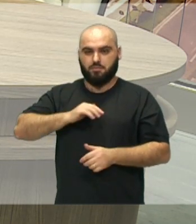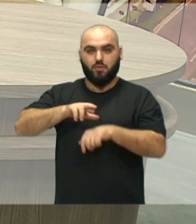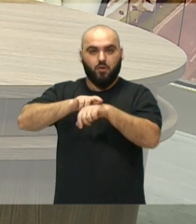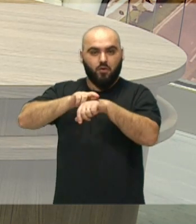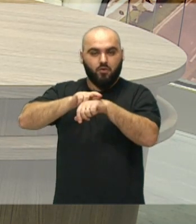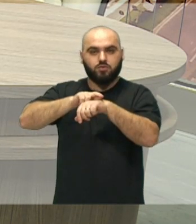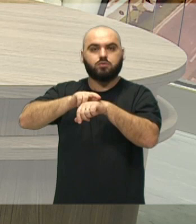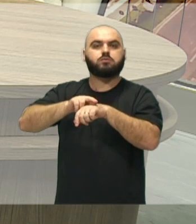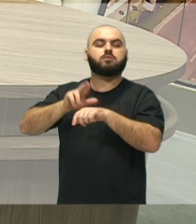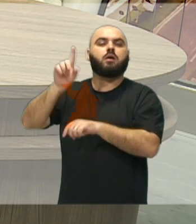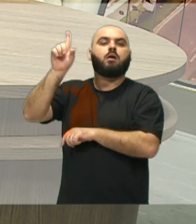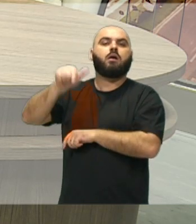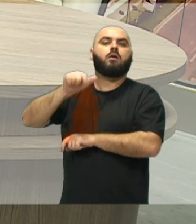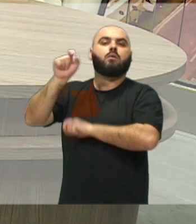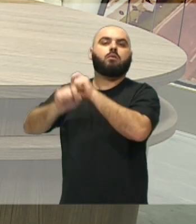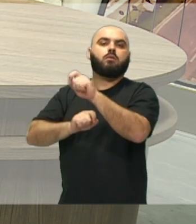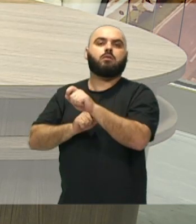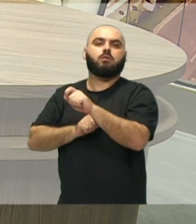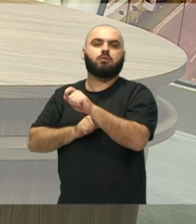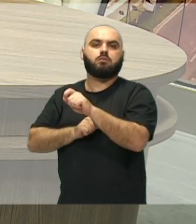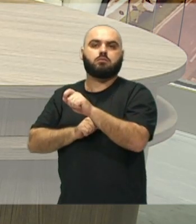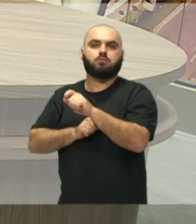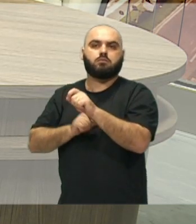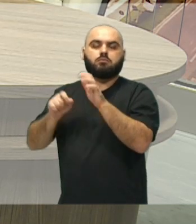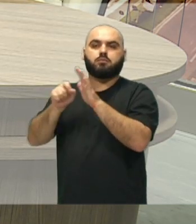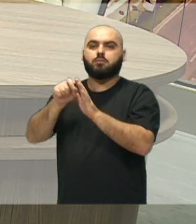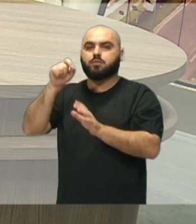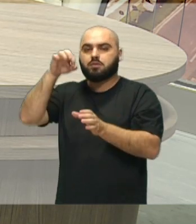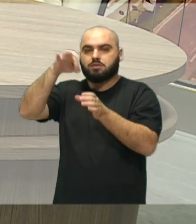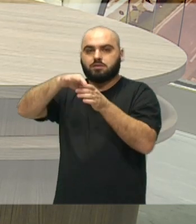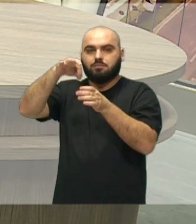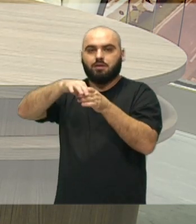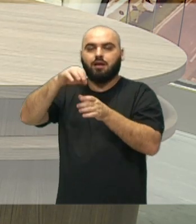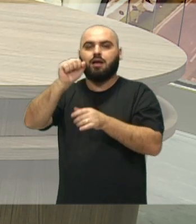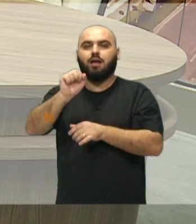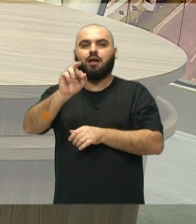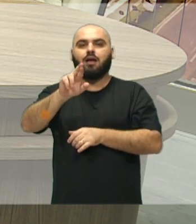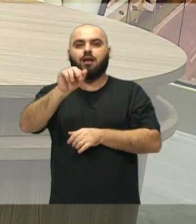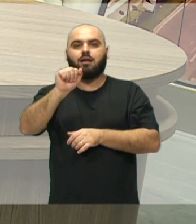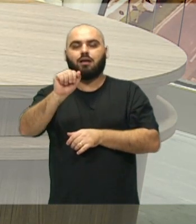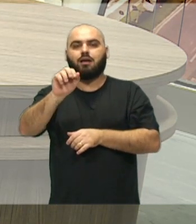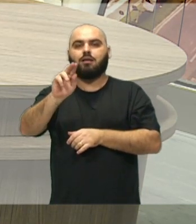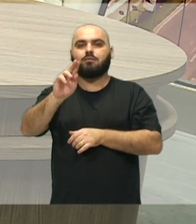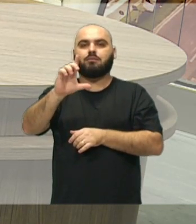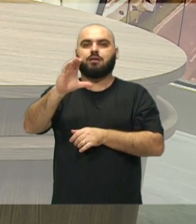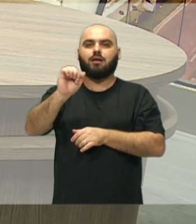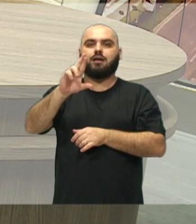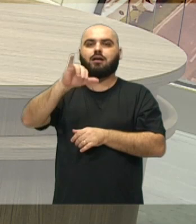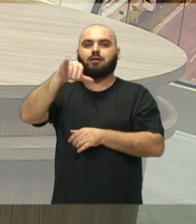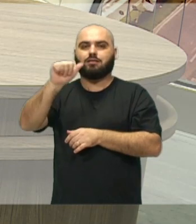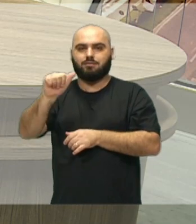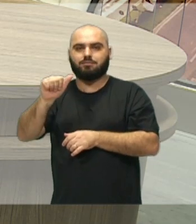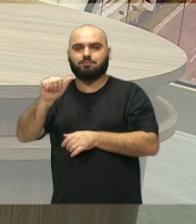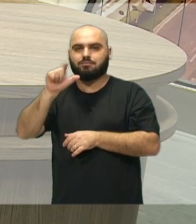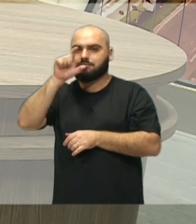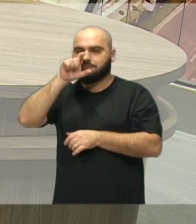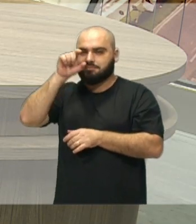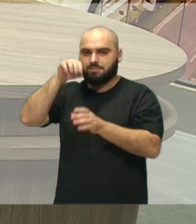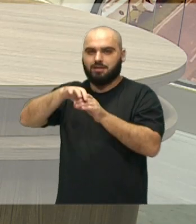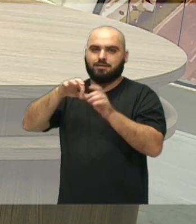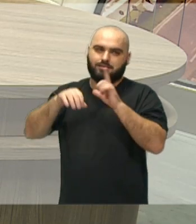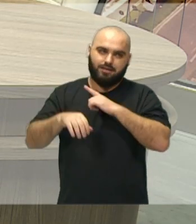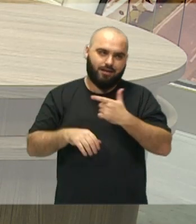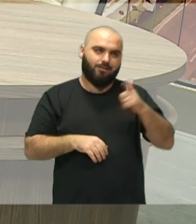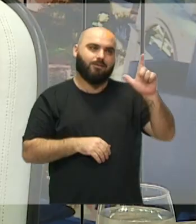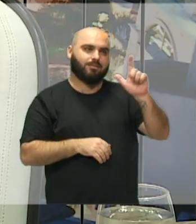ele é um super dispersor da semente da araucária, que é o pinhão. Até mais do que a gralha azul, que é tão conhecida por